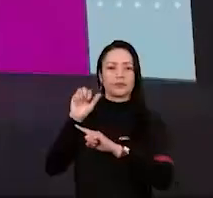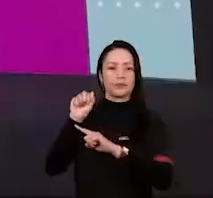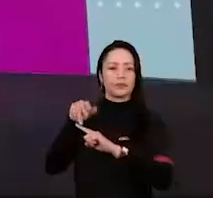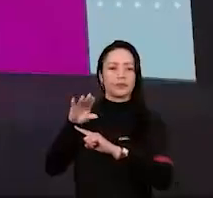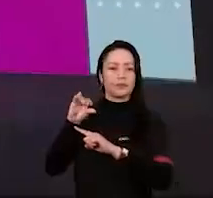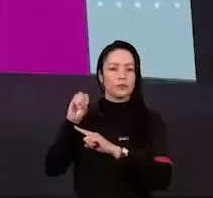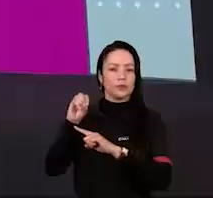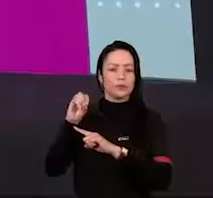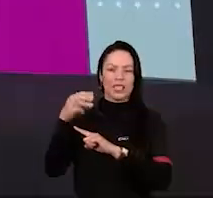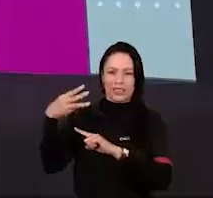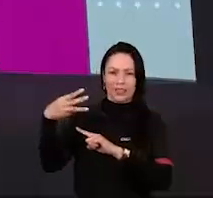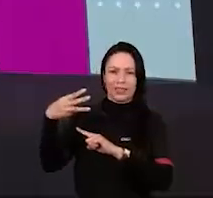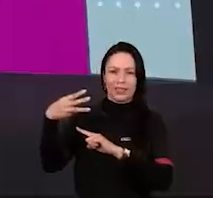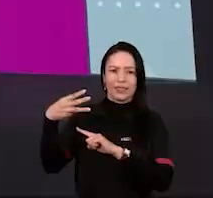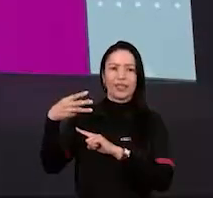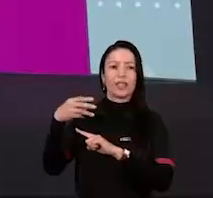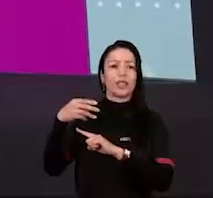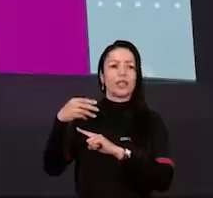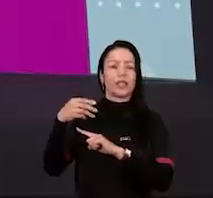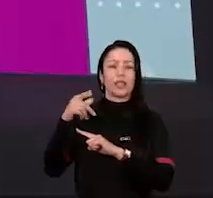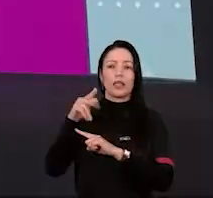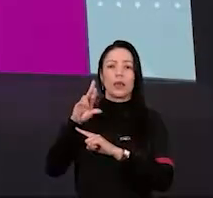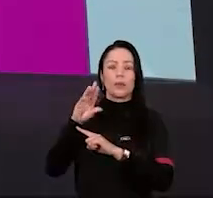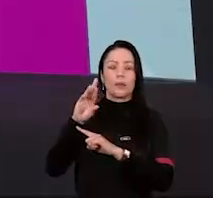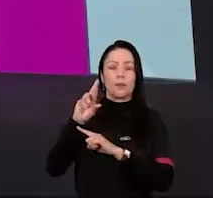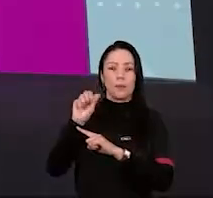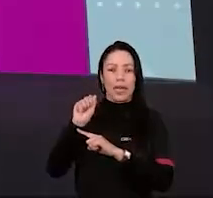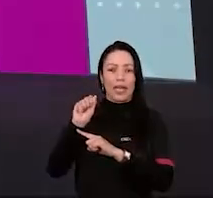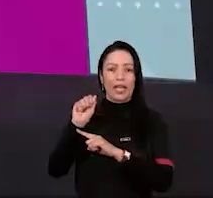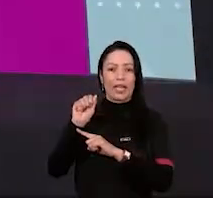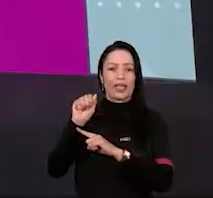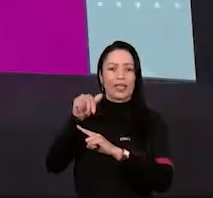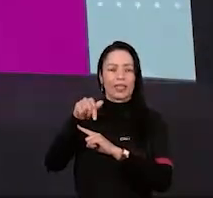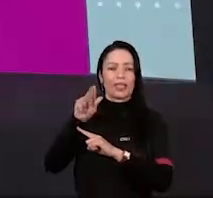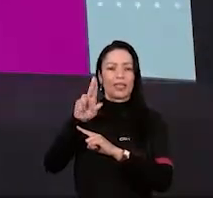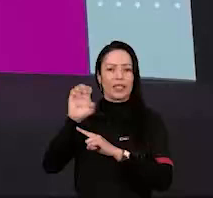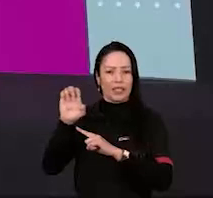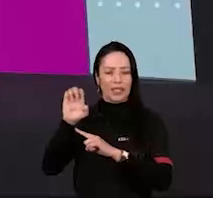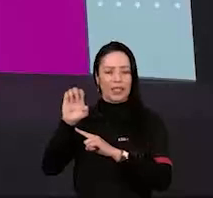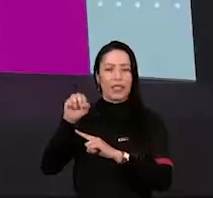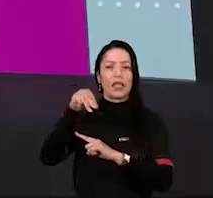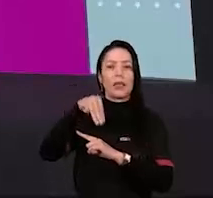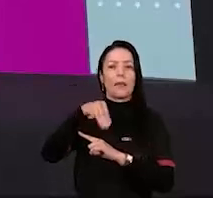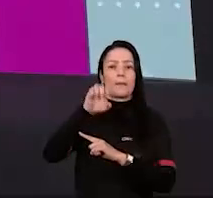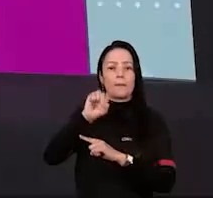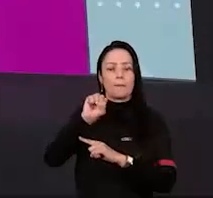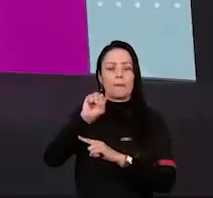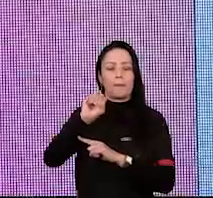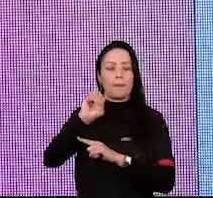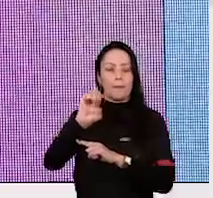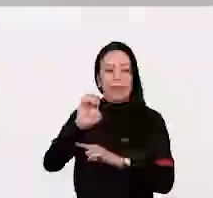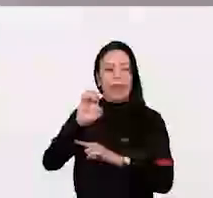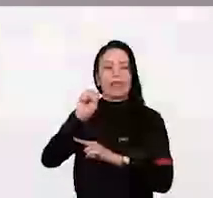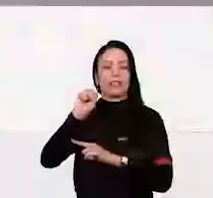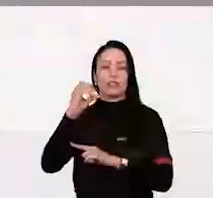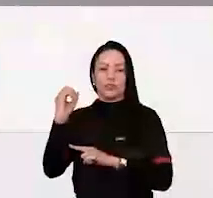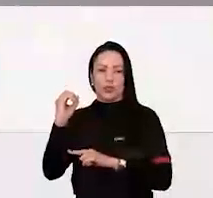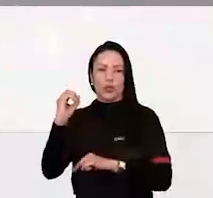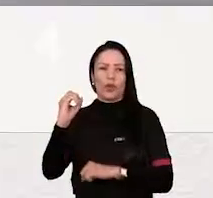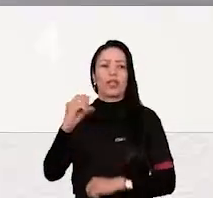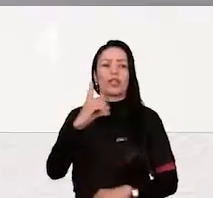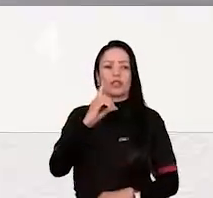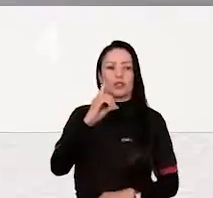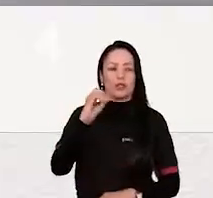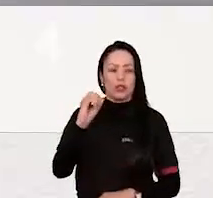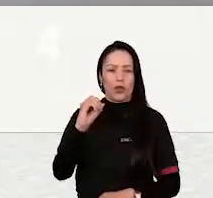verdade 3, né? Os ou braquiocefálicos, os mesate ou mesocefálicos e os dolicocefálicos.